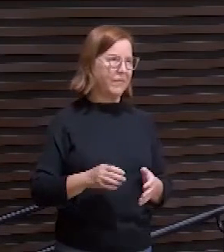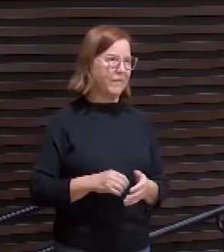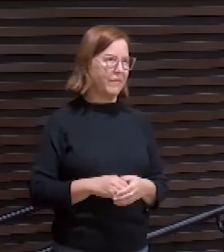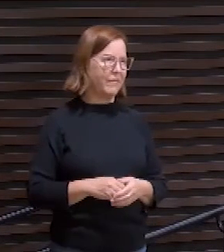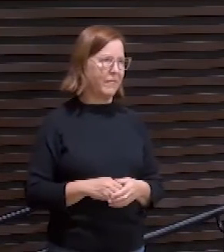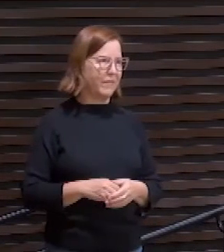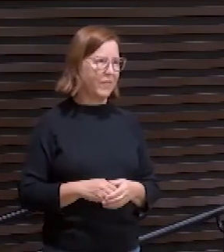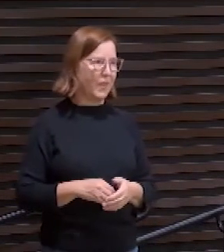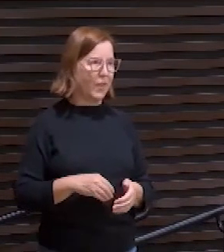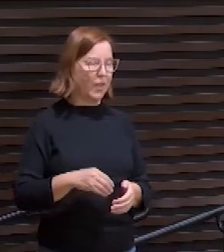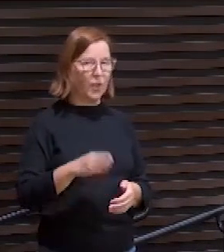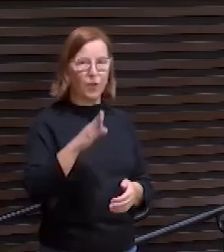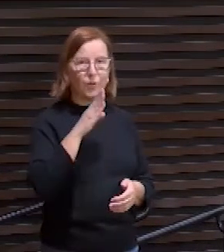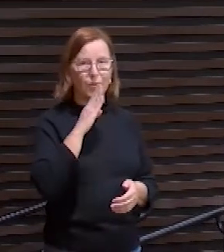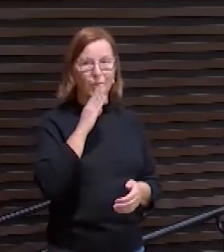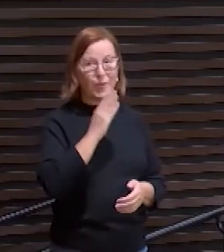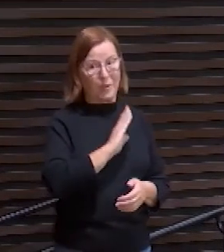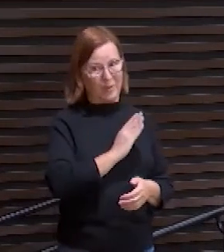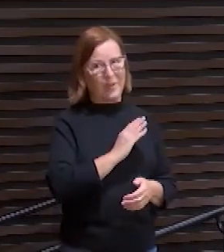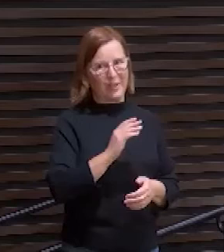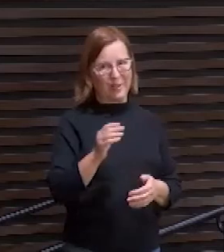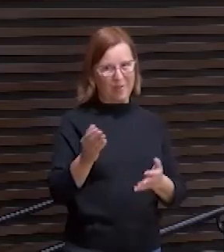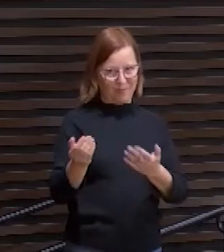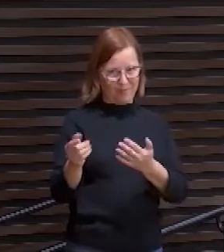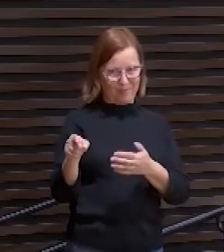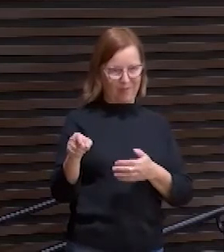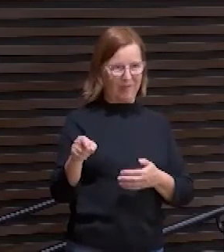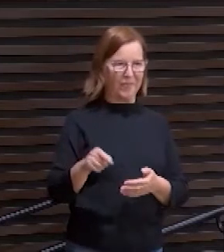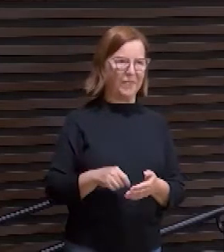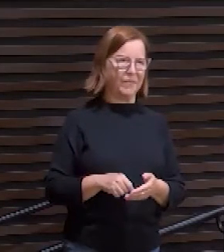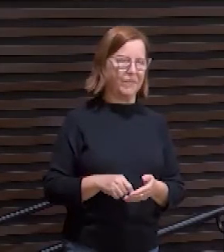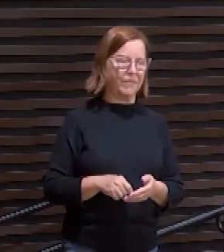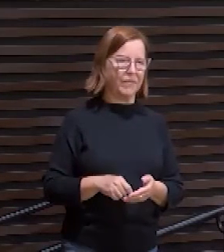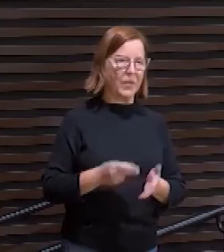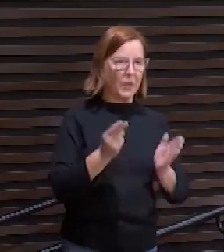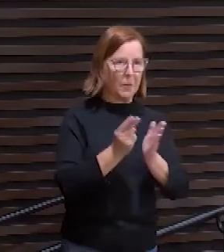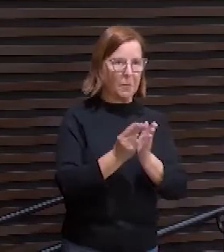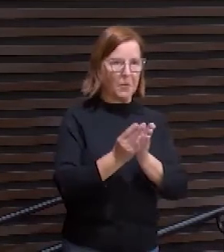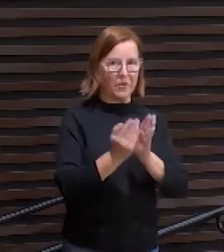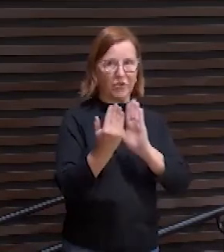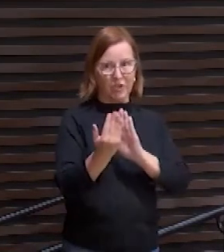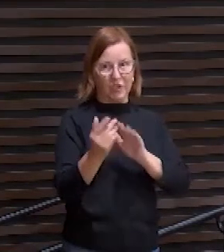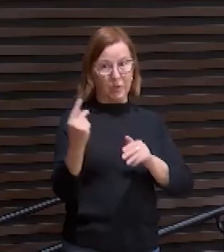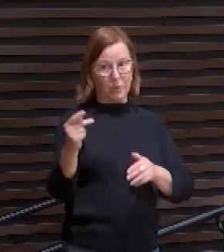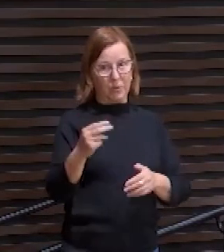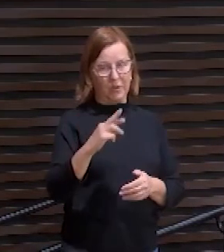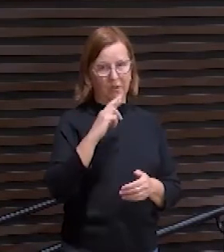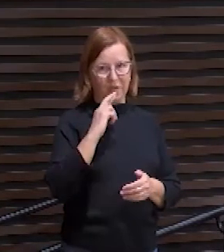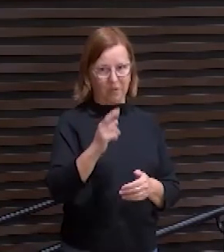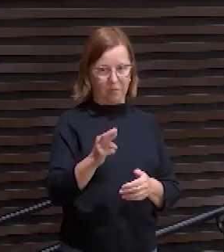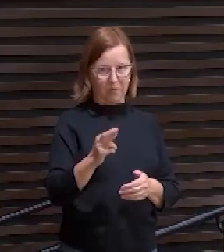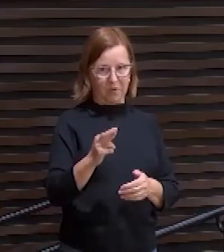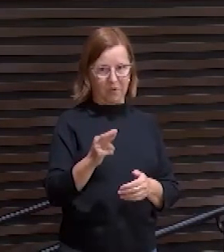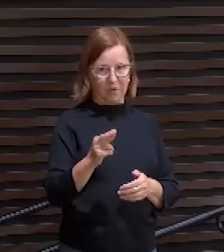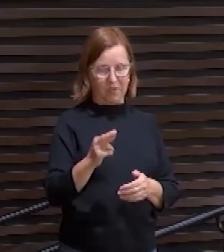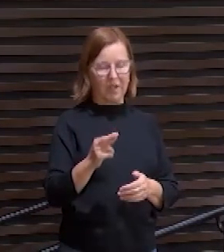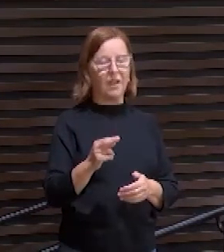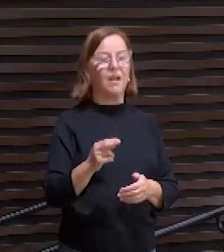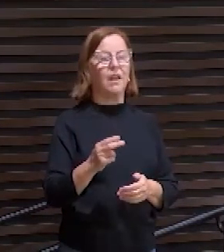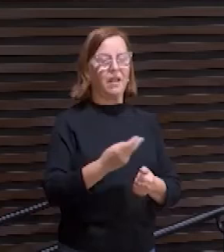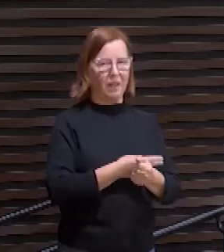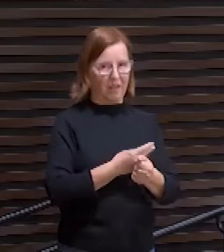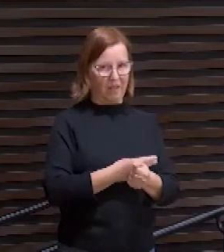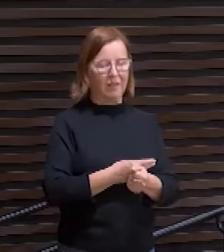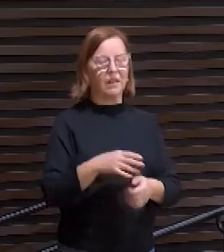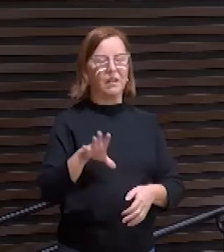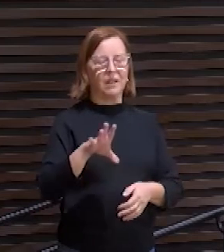Ele conhecia o coração do jovem e mesmo diante da sua resposta equivocada, o amou.